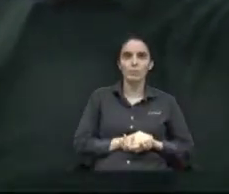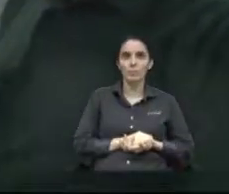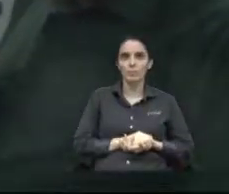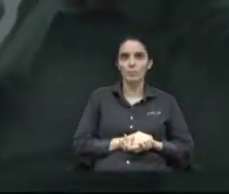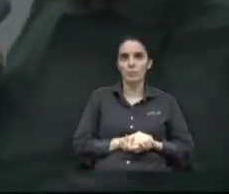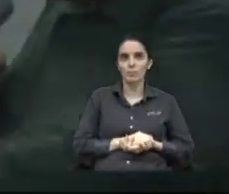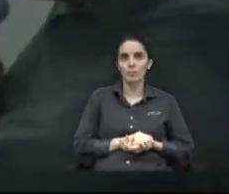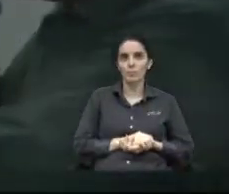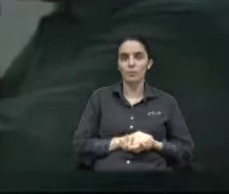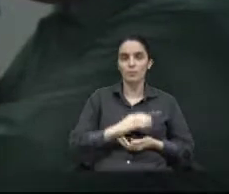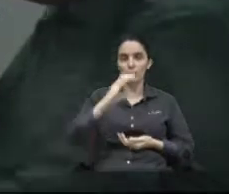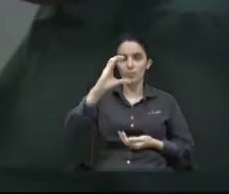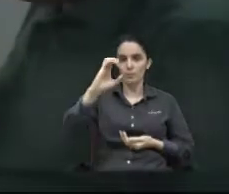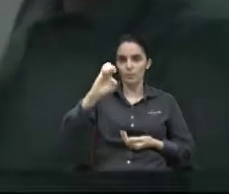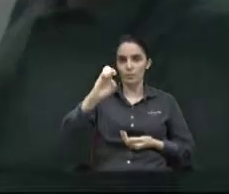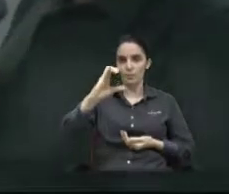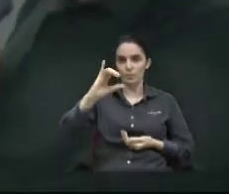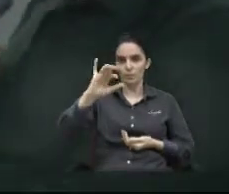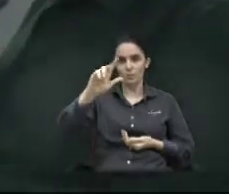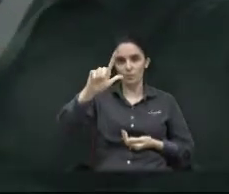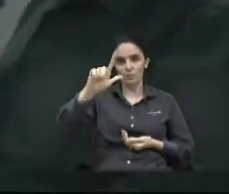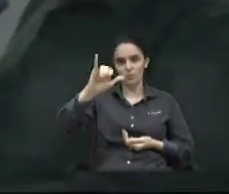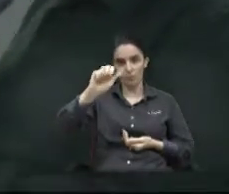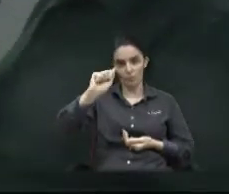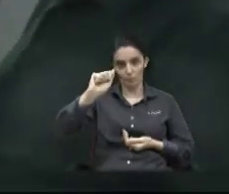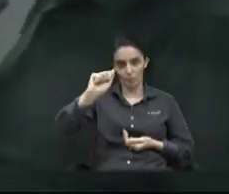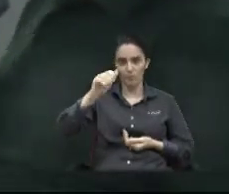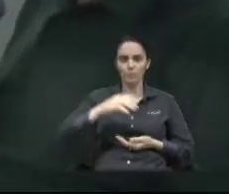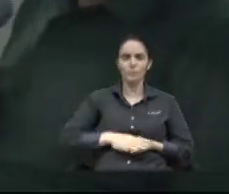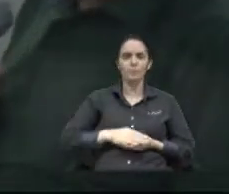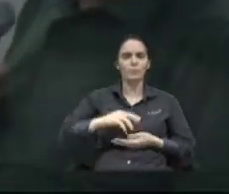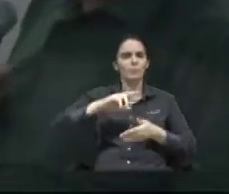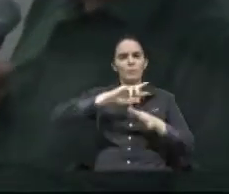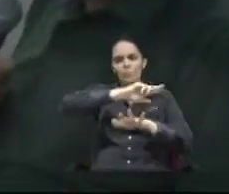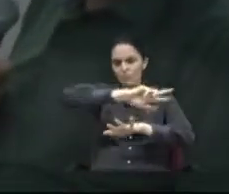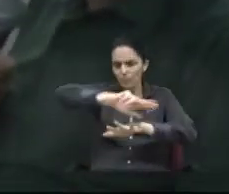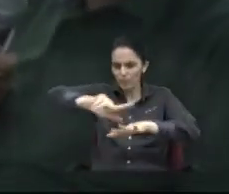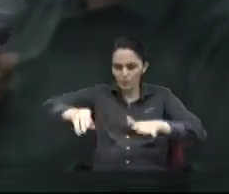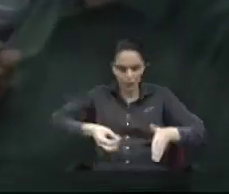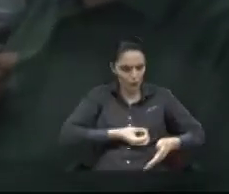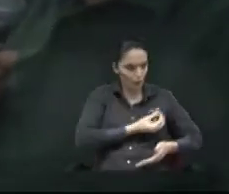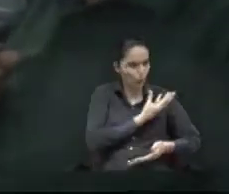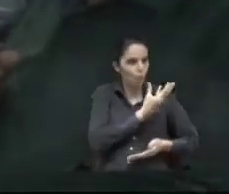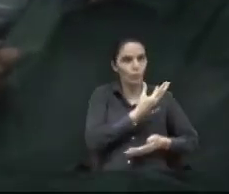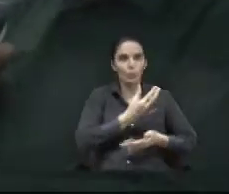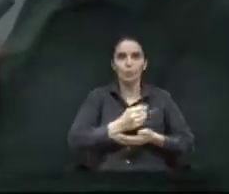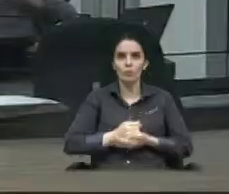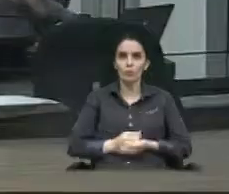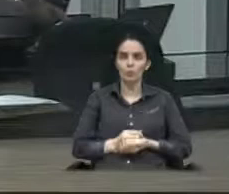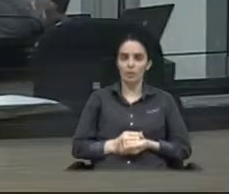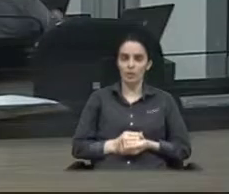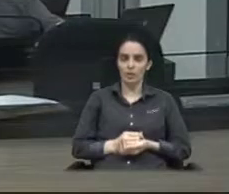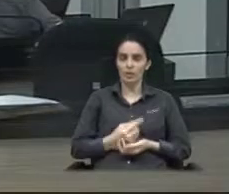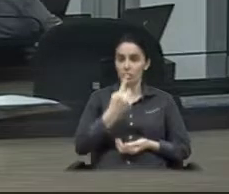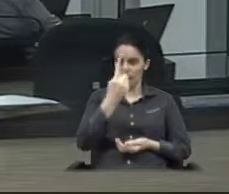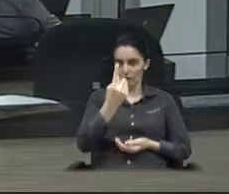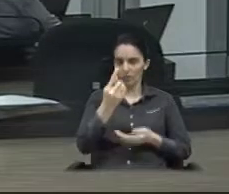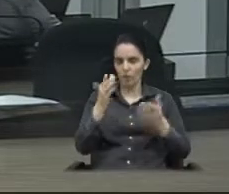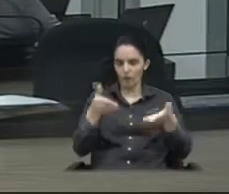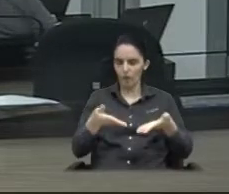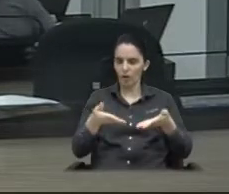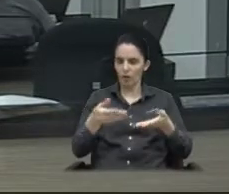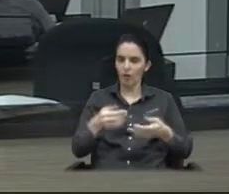A Cecília Meleres tem vários poemas, várias frases, mas tem um que é interessante e serve, é muito propício para esse